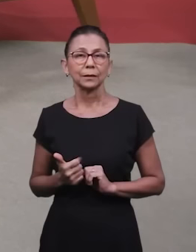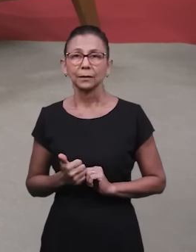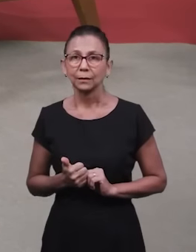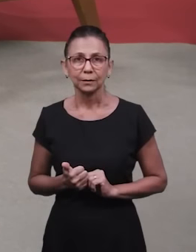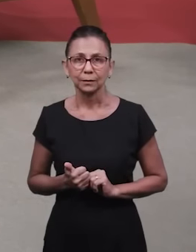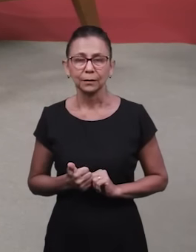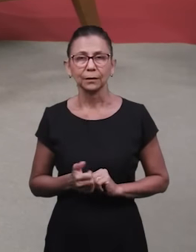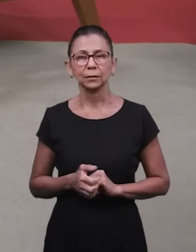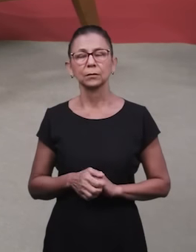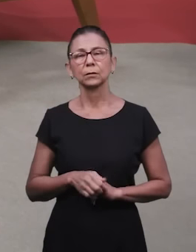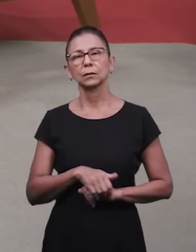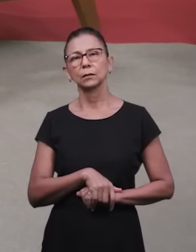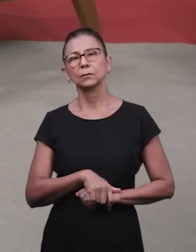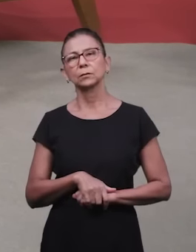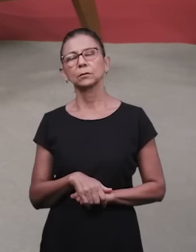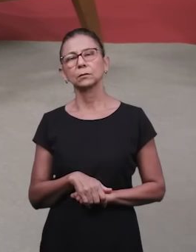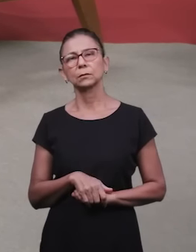dizer,